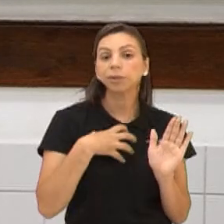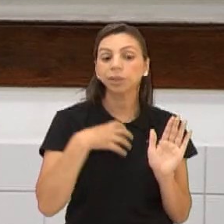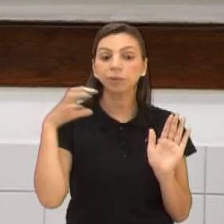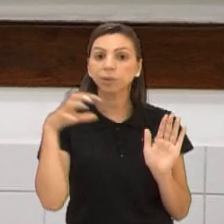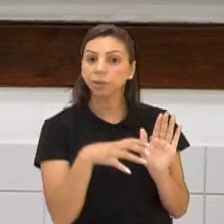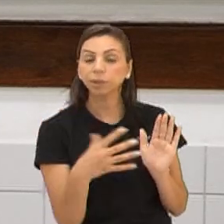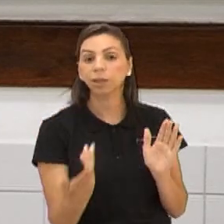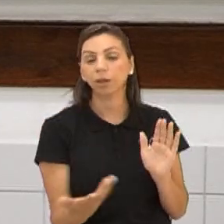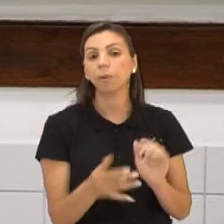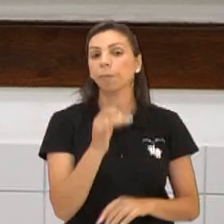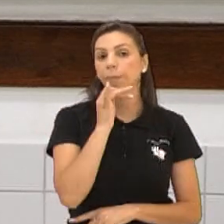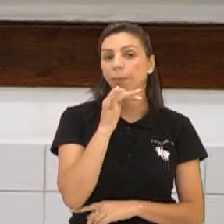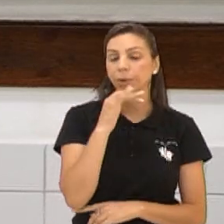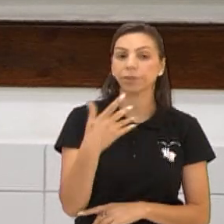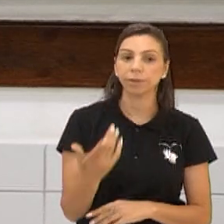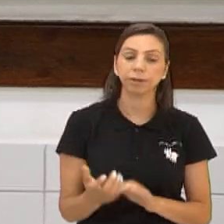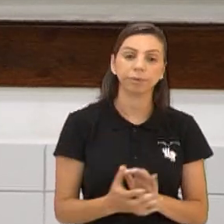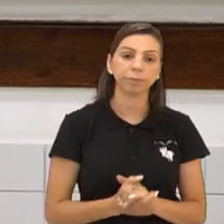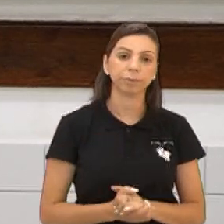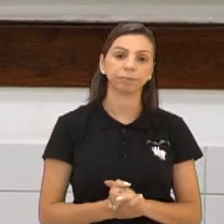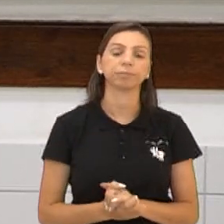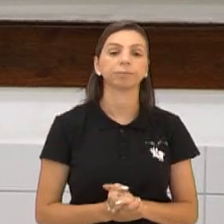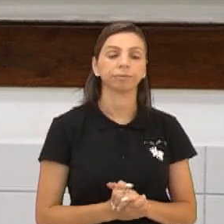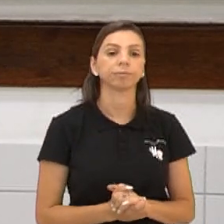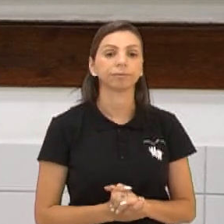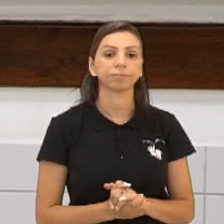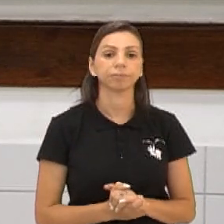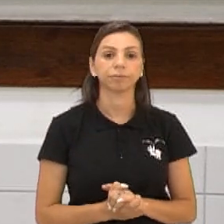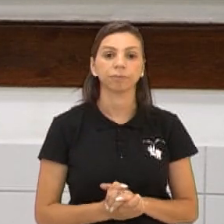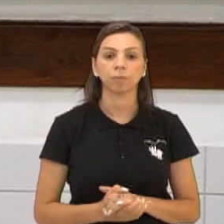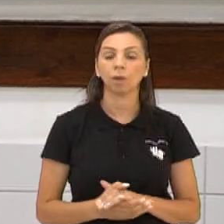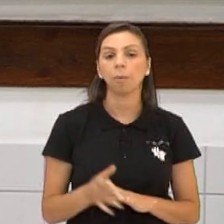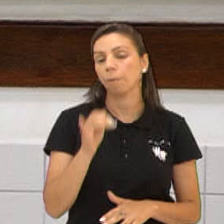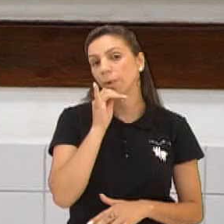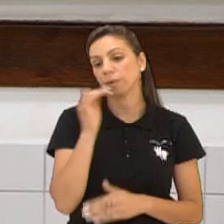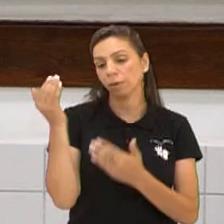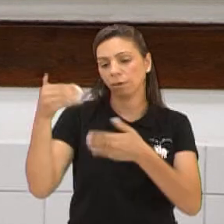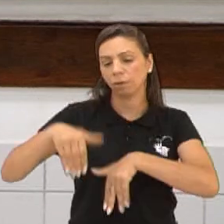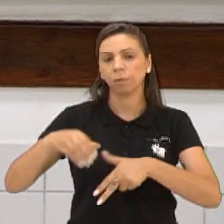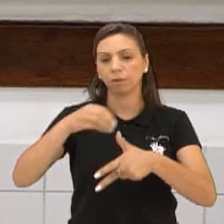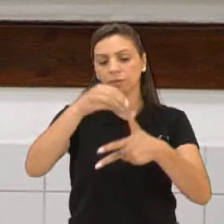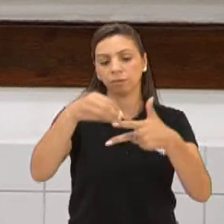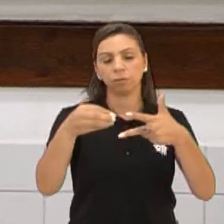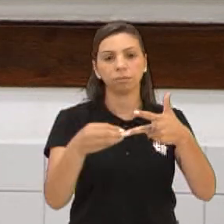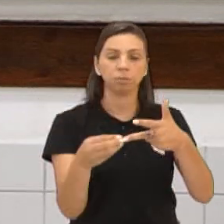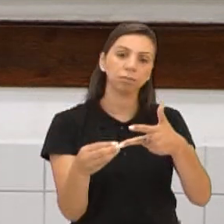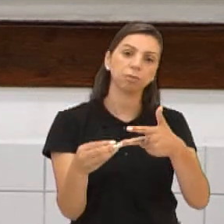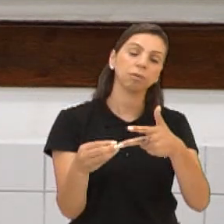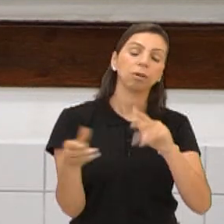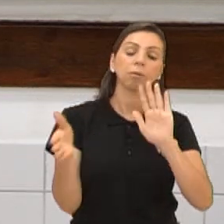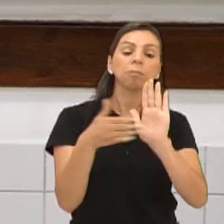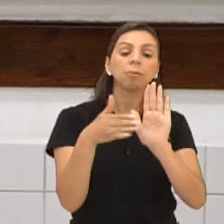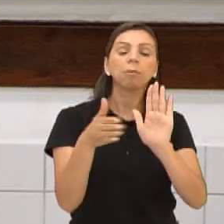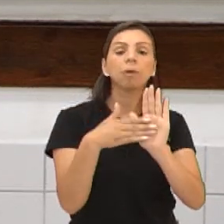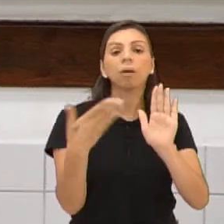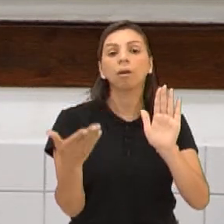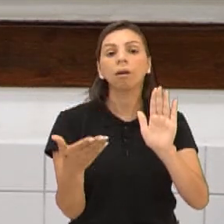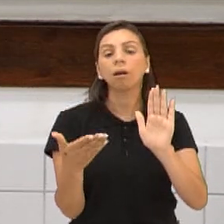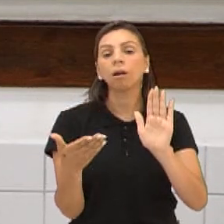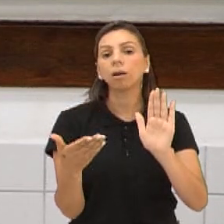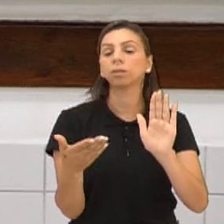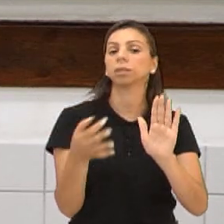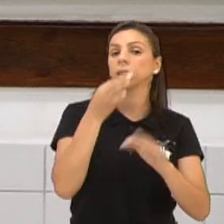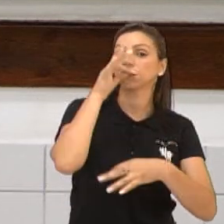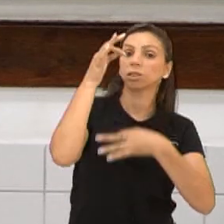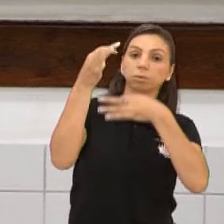como por exemplo vocês daqui um tempo vamos fazer lá na prova do ENEM na redação vamos fazer proposições lá